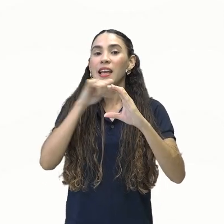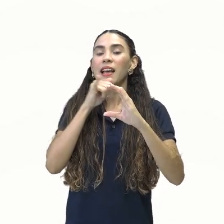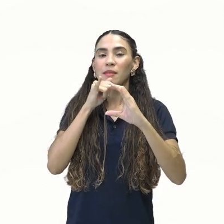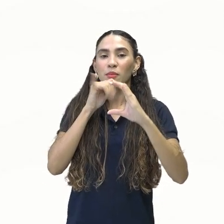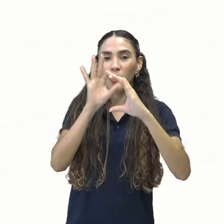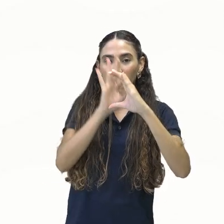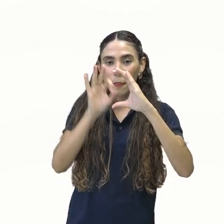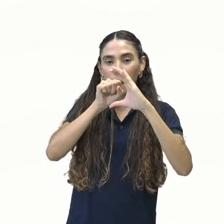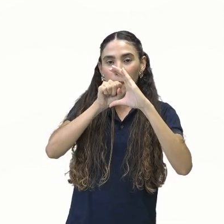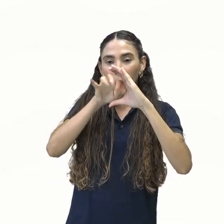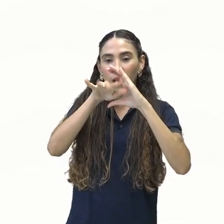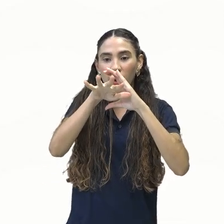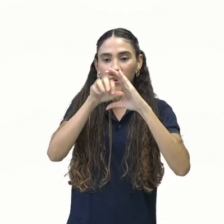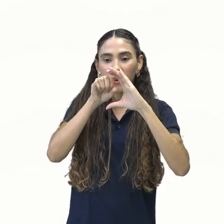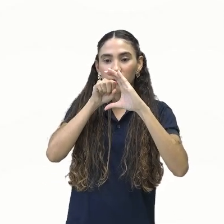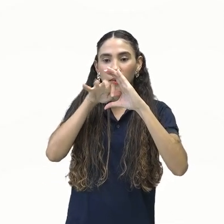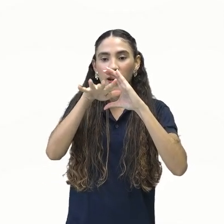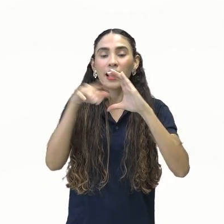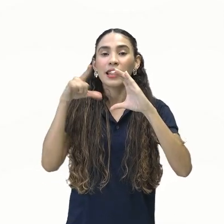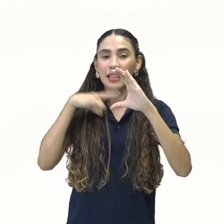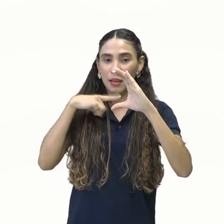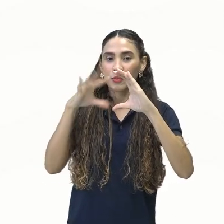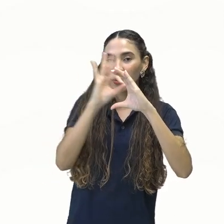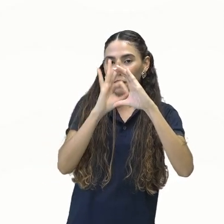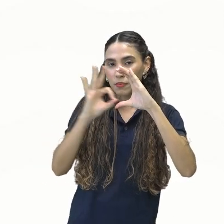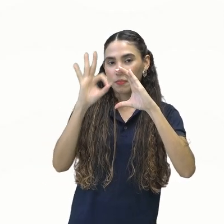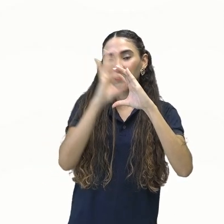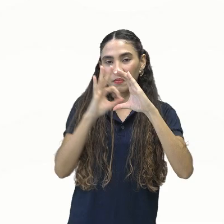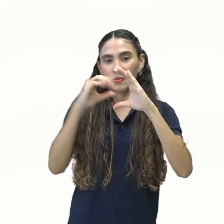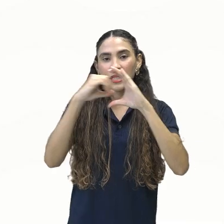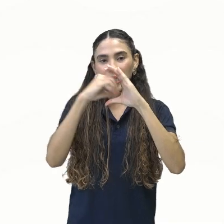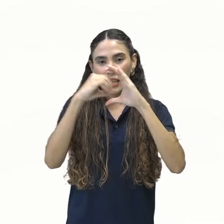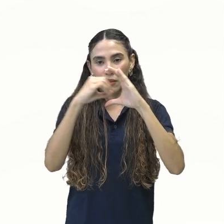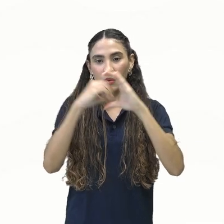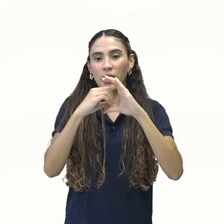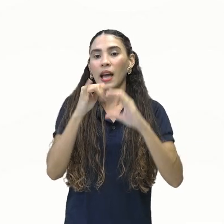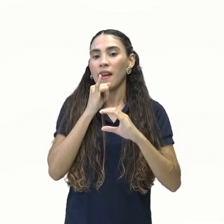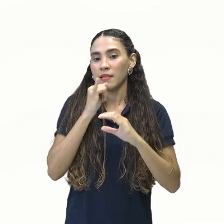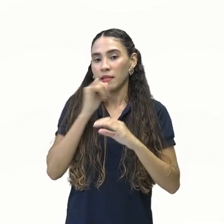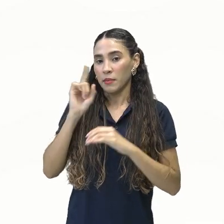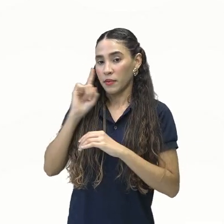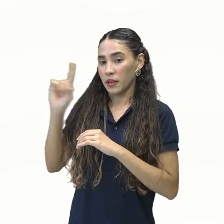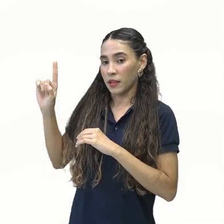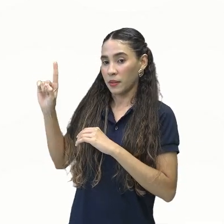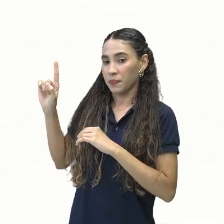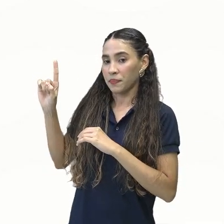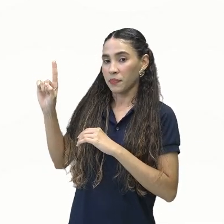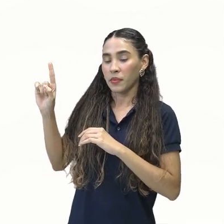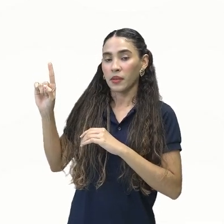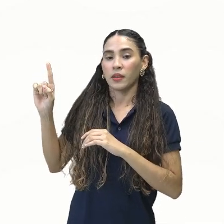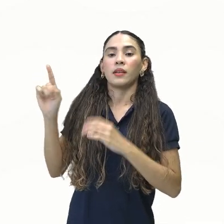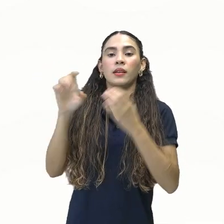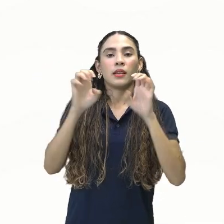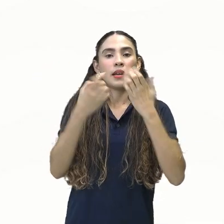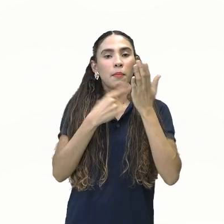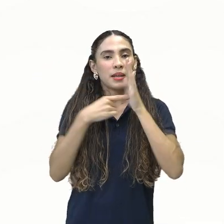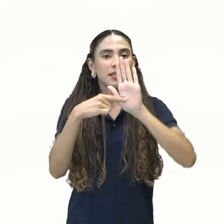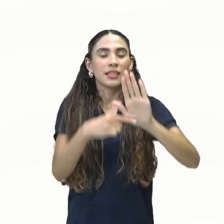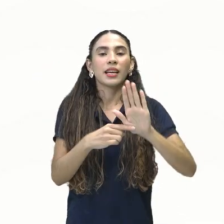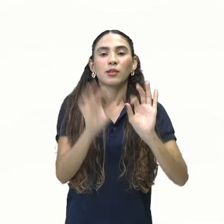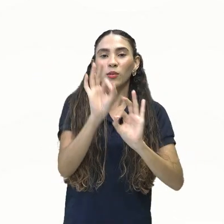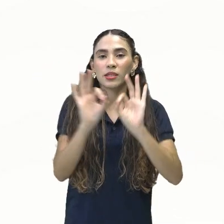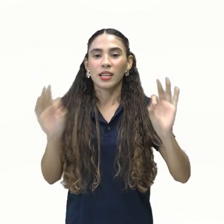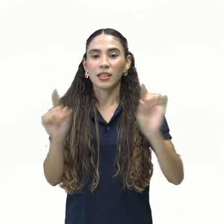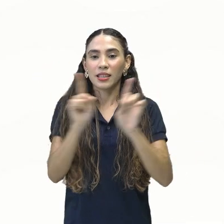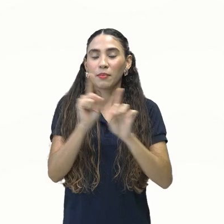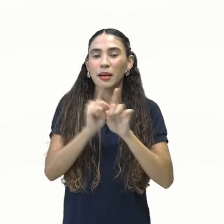aqueles indivíduos com núcleo bem definido, né, representado aqui por esse esquema didático, mostrando aqui o núcleo bem organizado